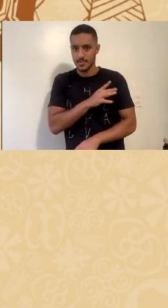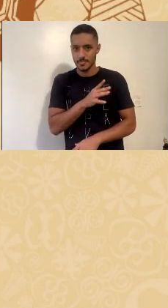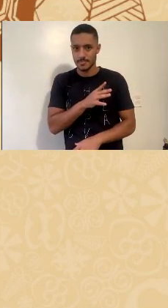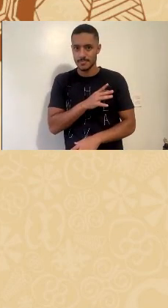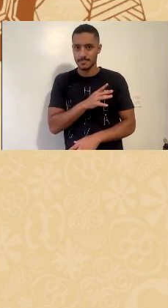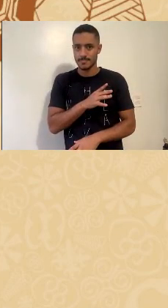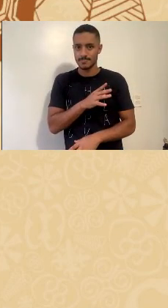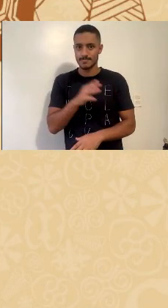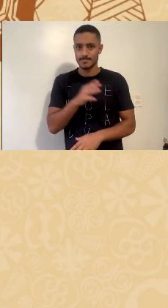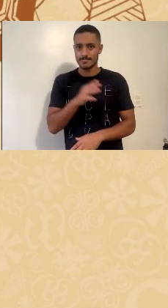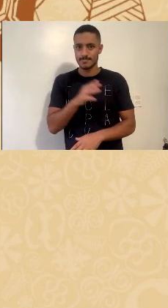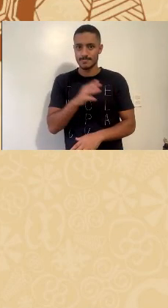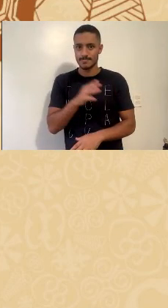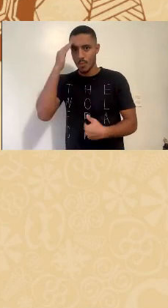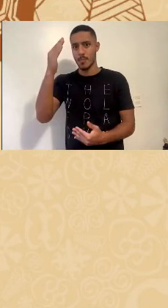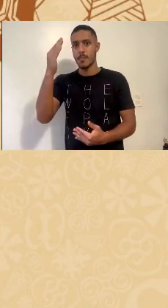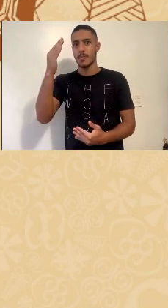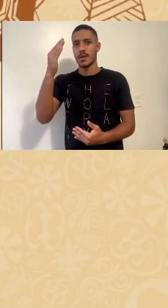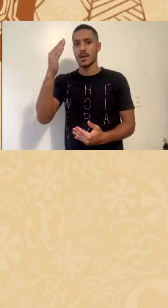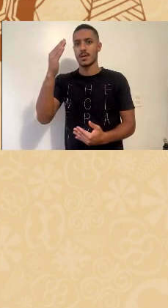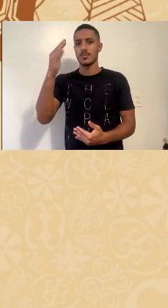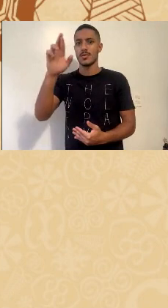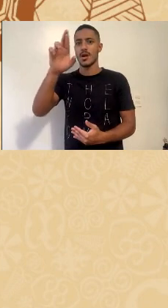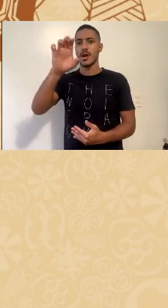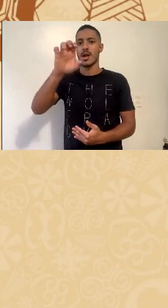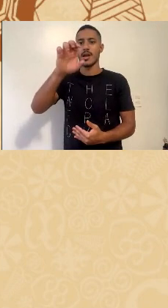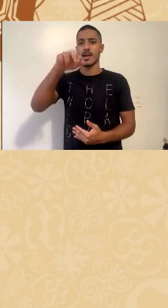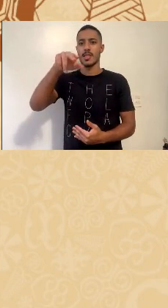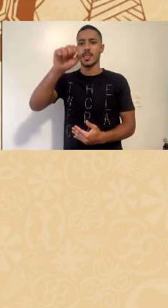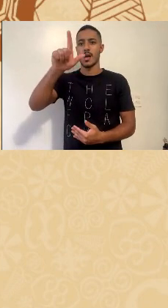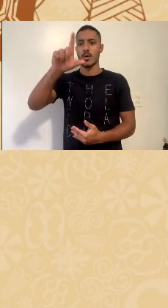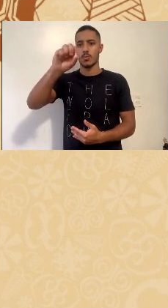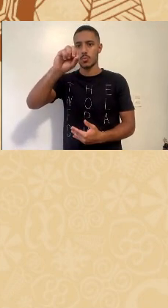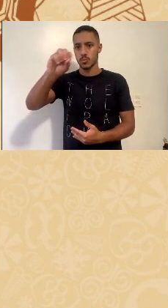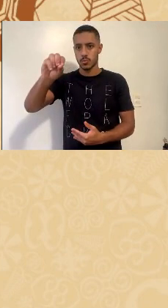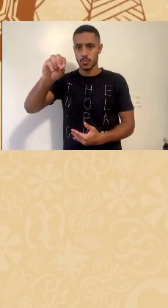Obrigada, Reinaldo. Você quer fazer algum comentário,